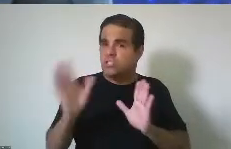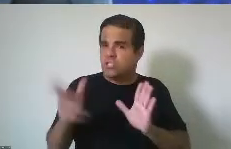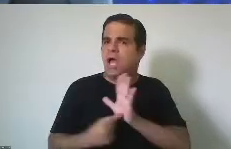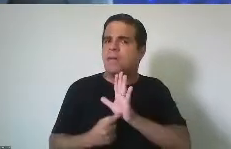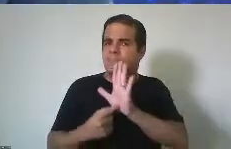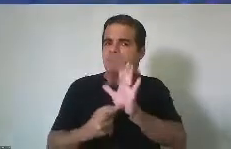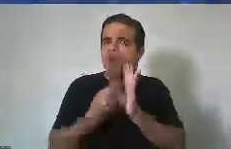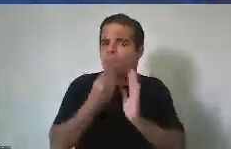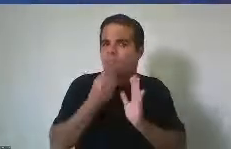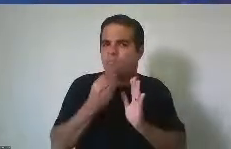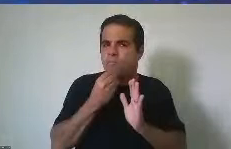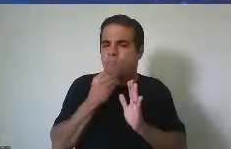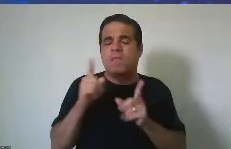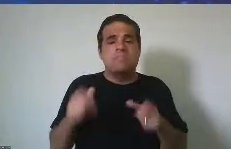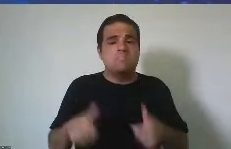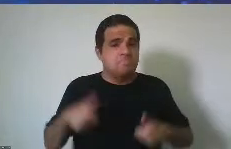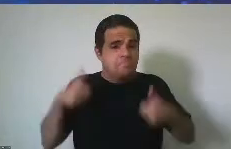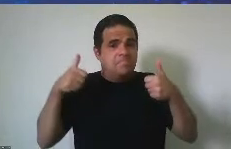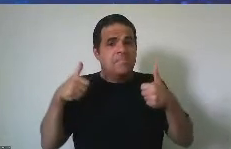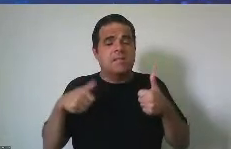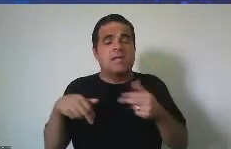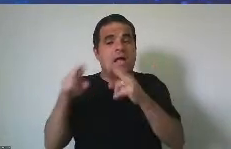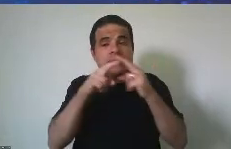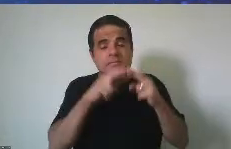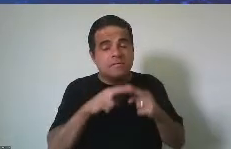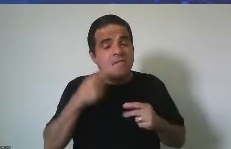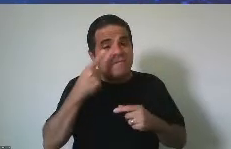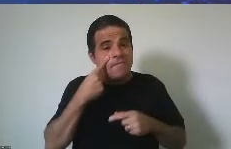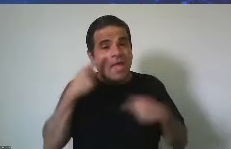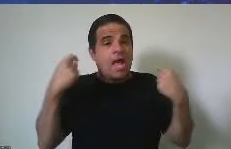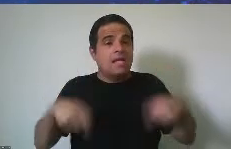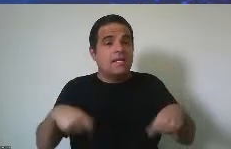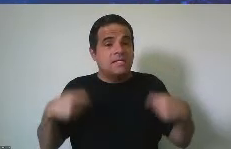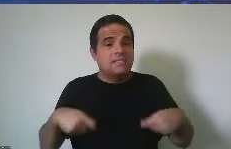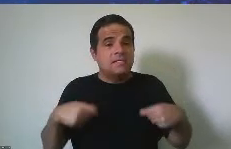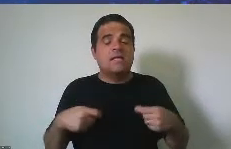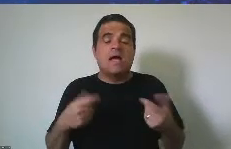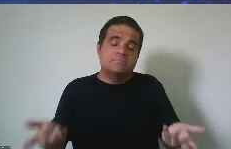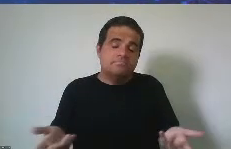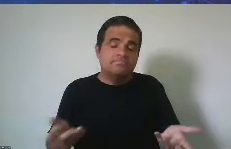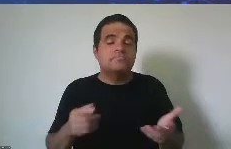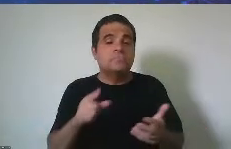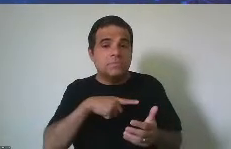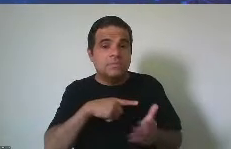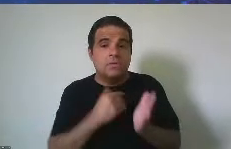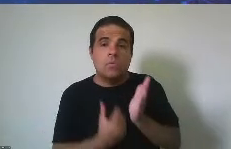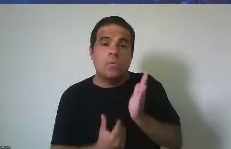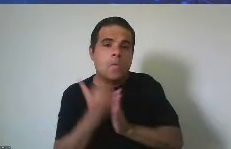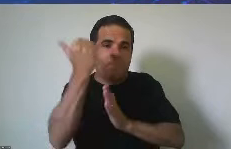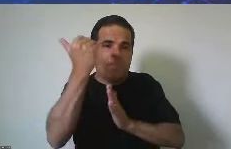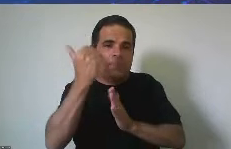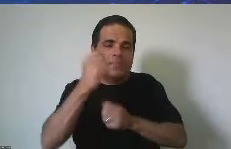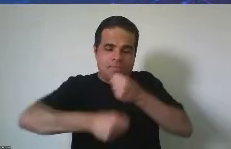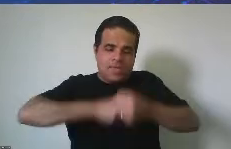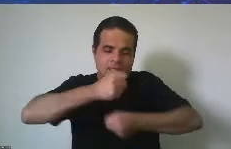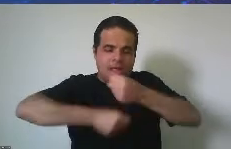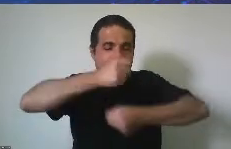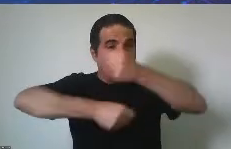oportunidade né de falar é a rede necessita ser Renovada Então você tem um aumento para aproximação